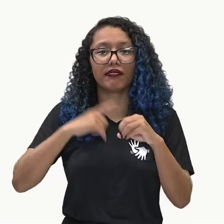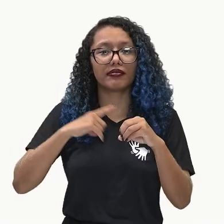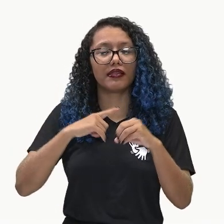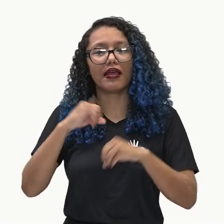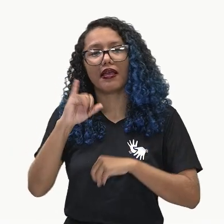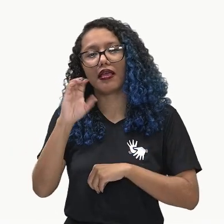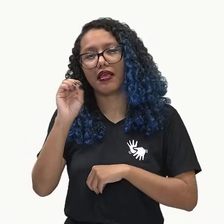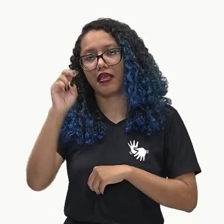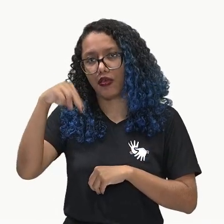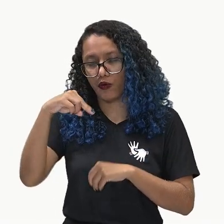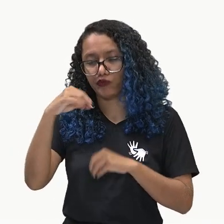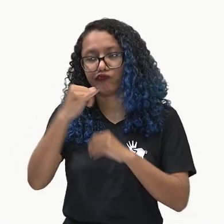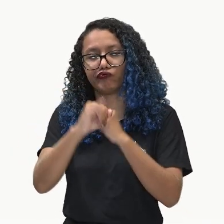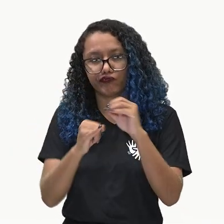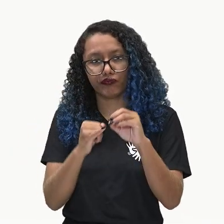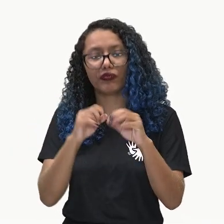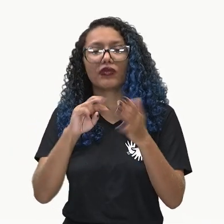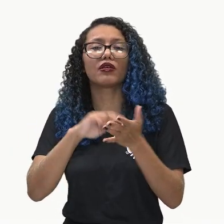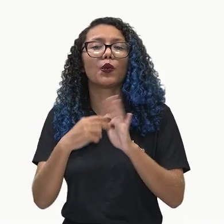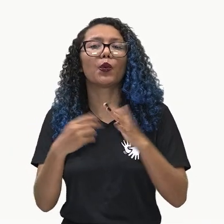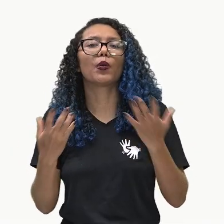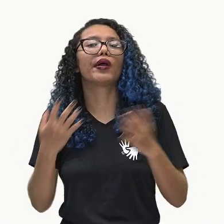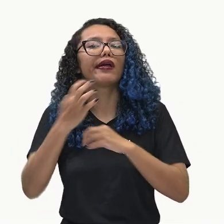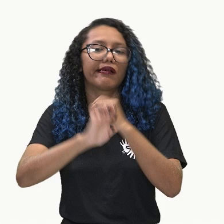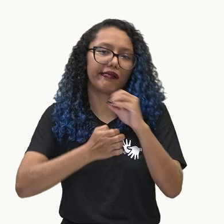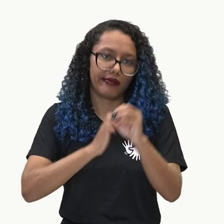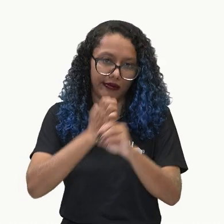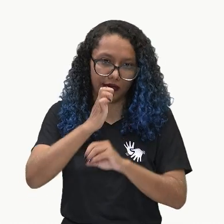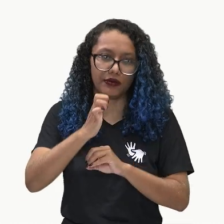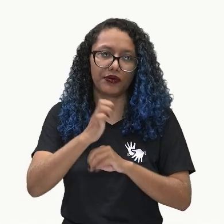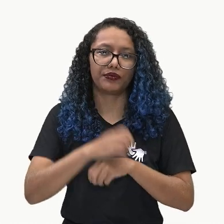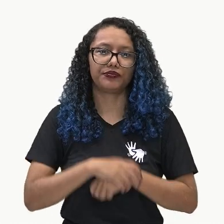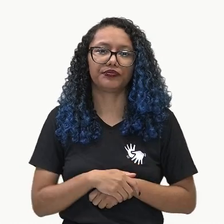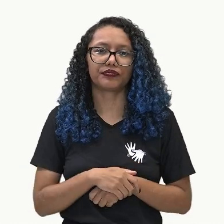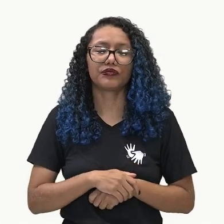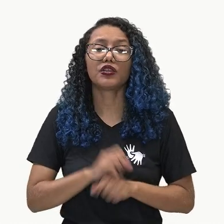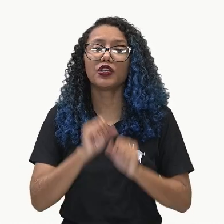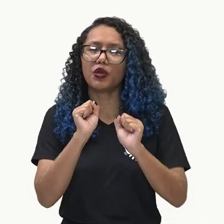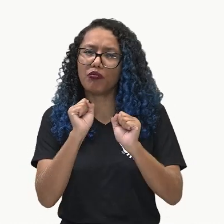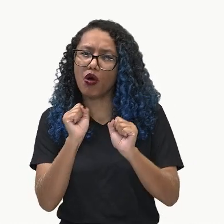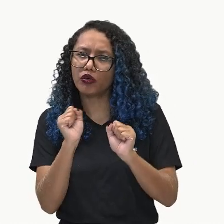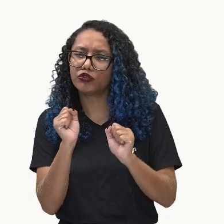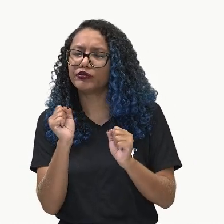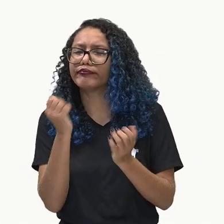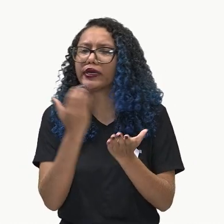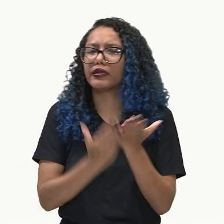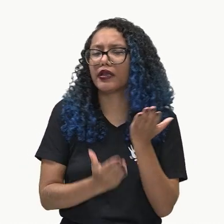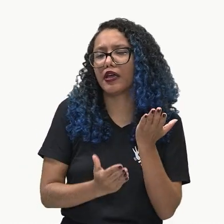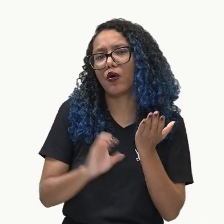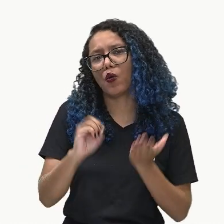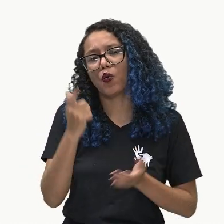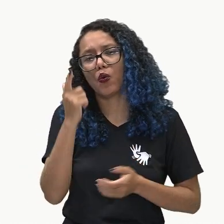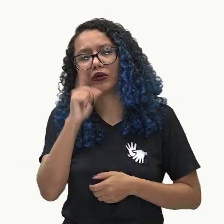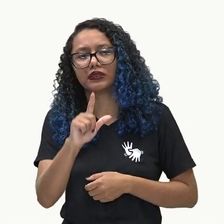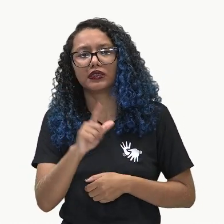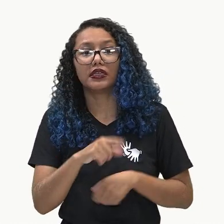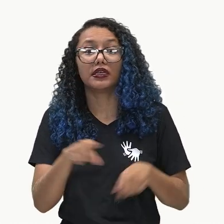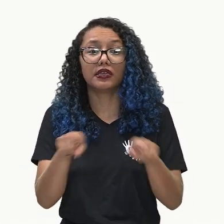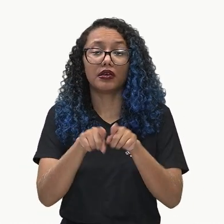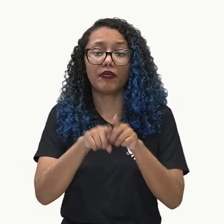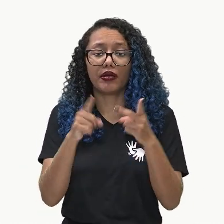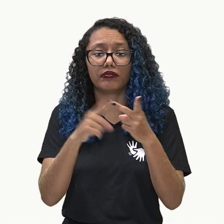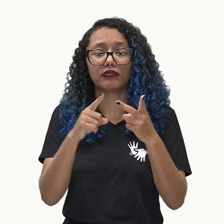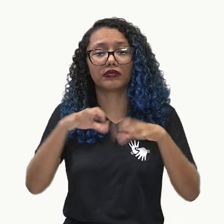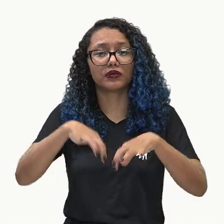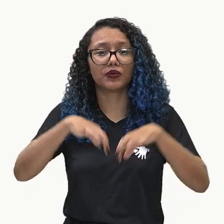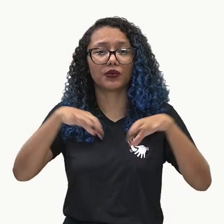que são os elétrons, que vão ou entrar ou sair. A dissociação é os